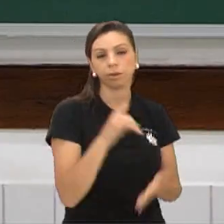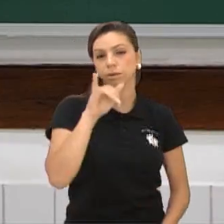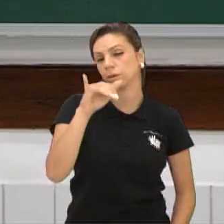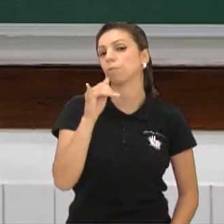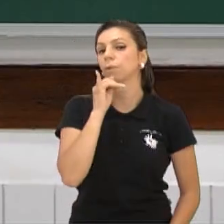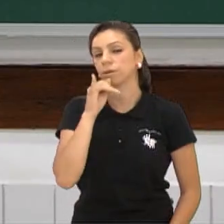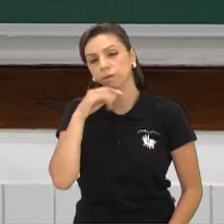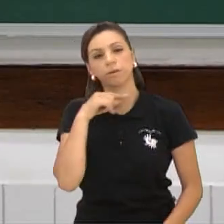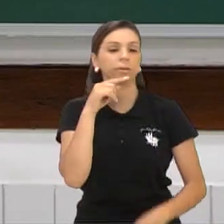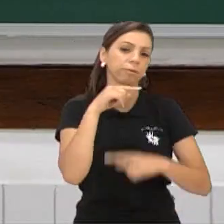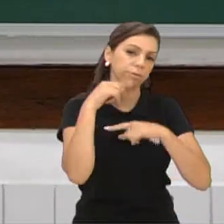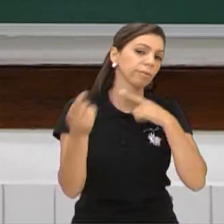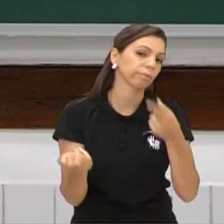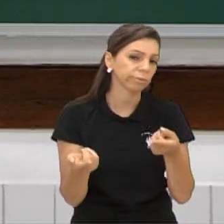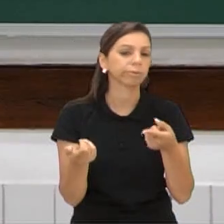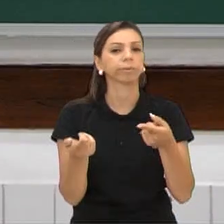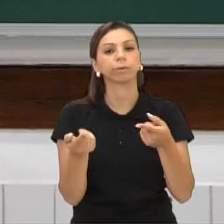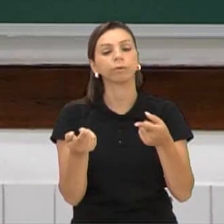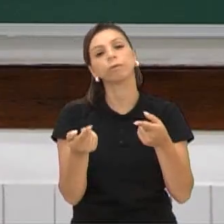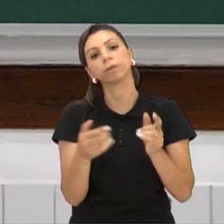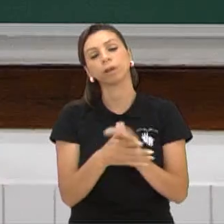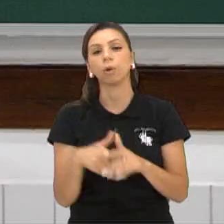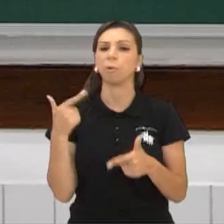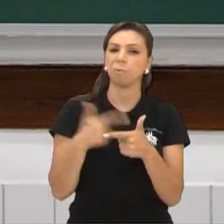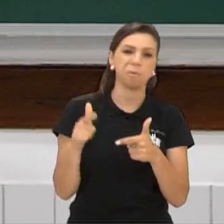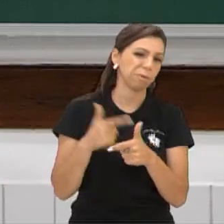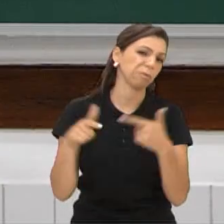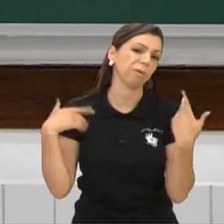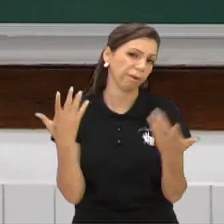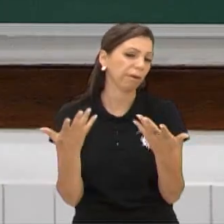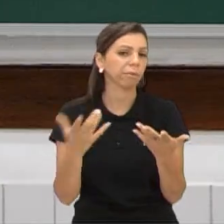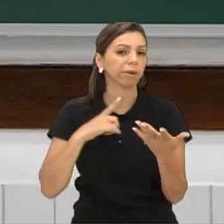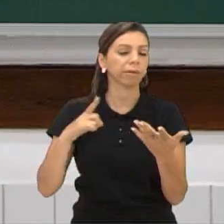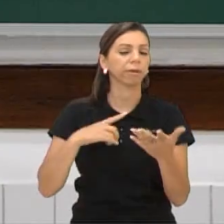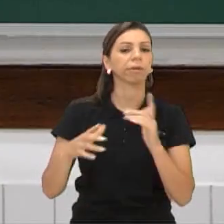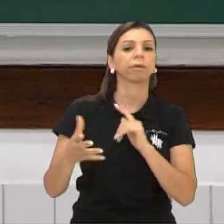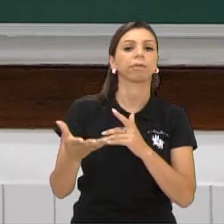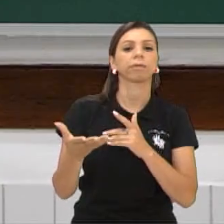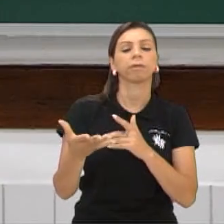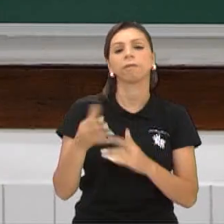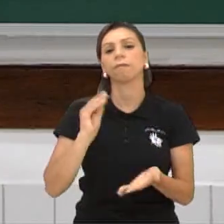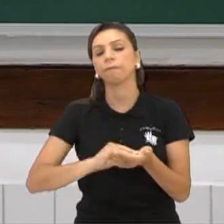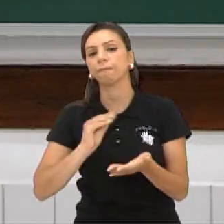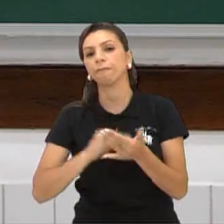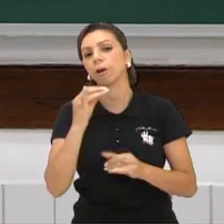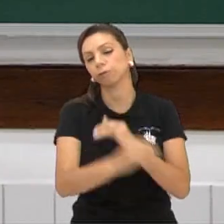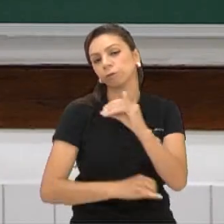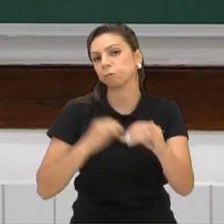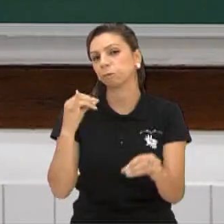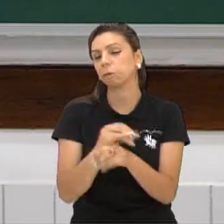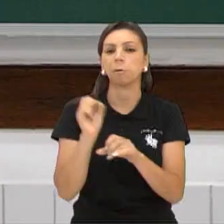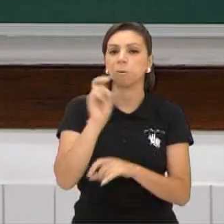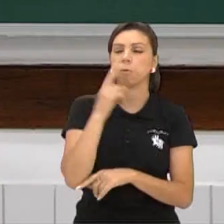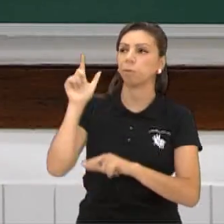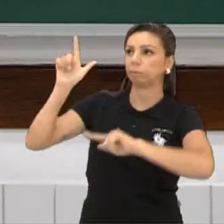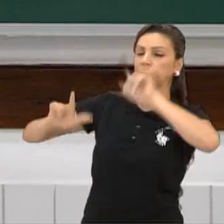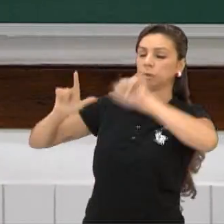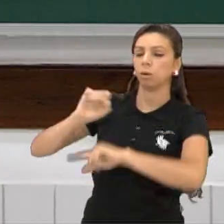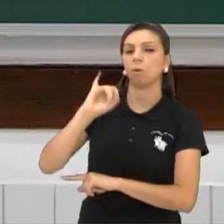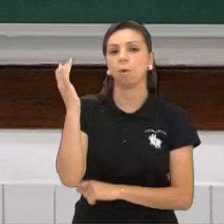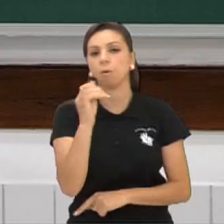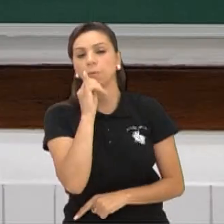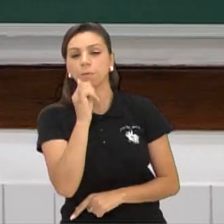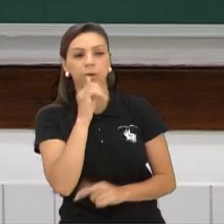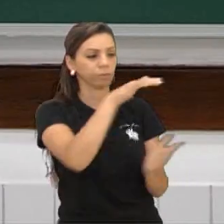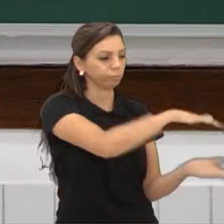algum problema relacionado de algum gênero específico à sintonia ou à transmissão no canal. E ainda, se tiver que